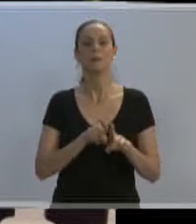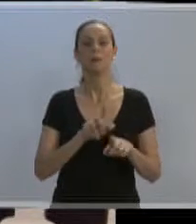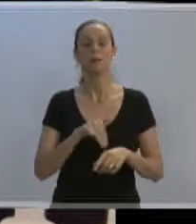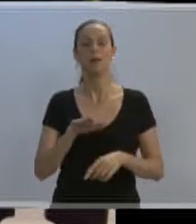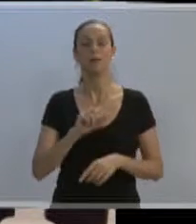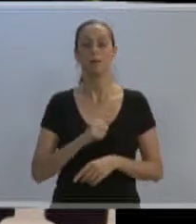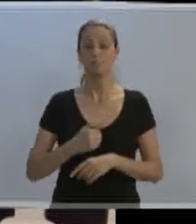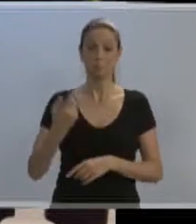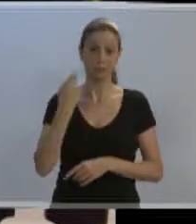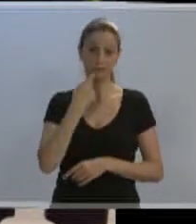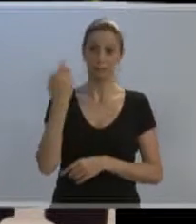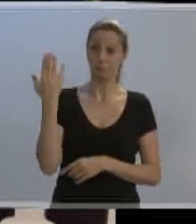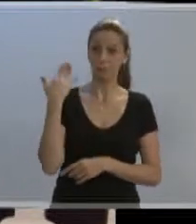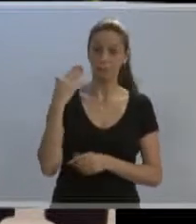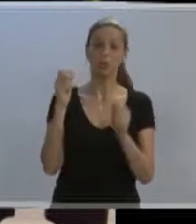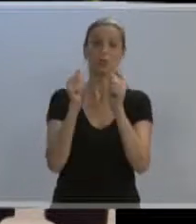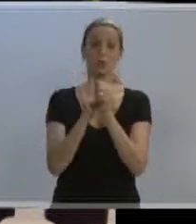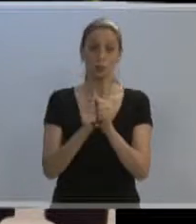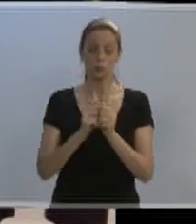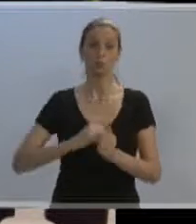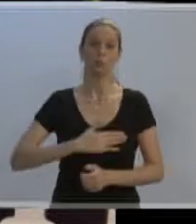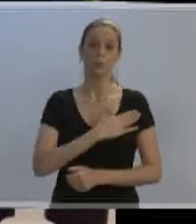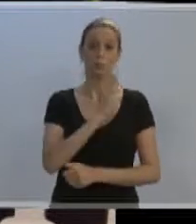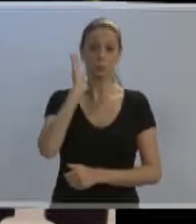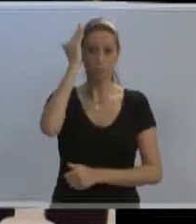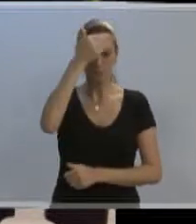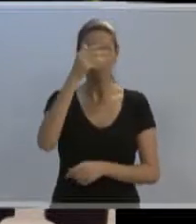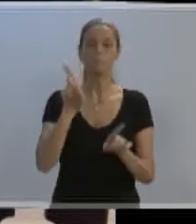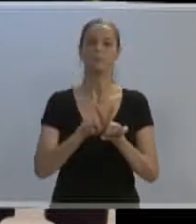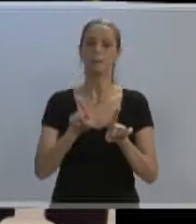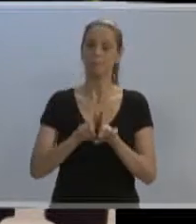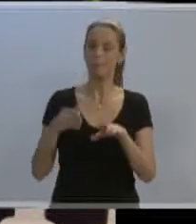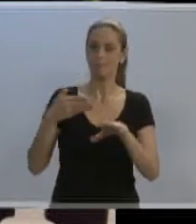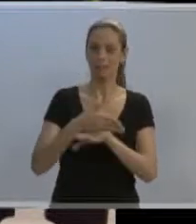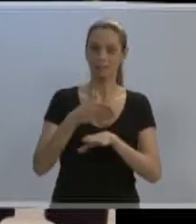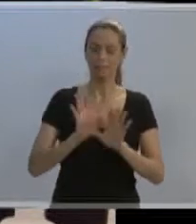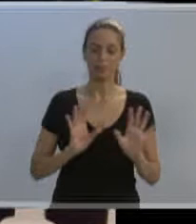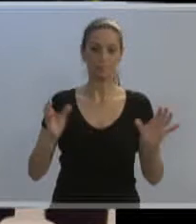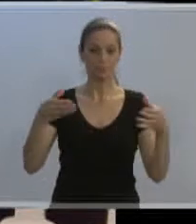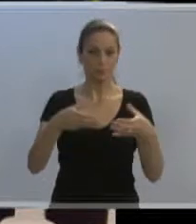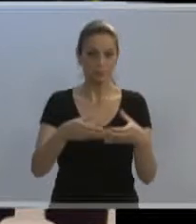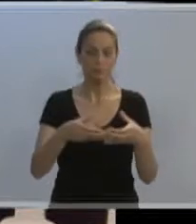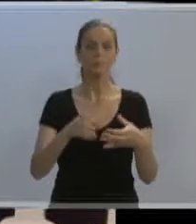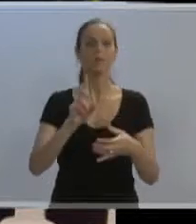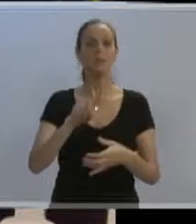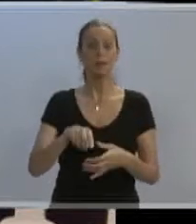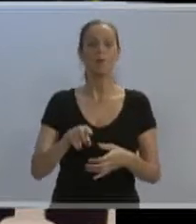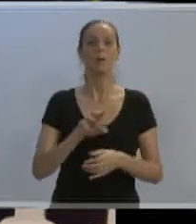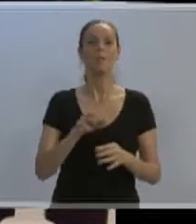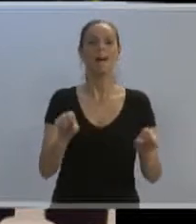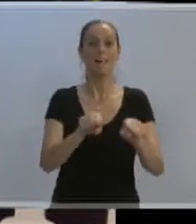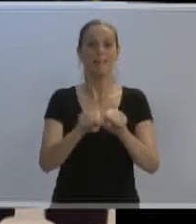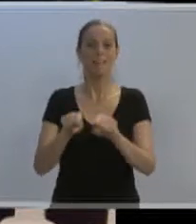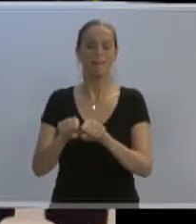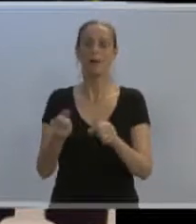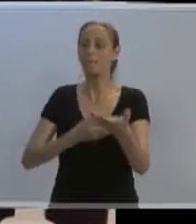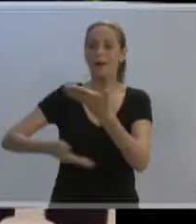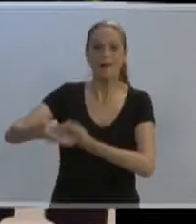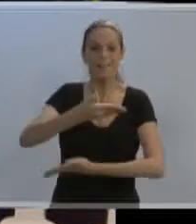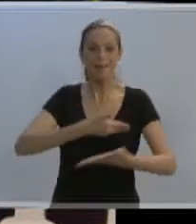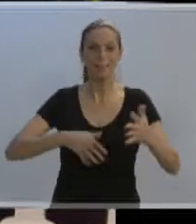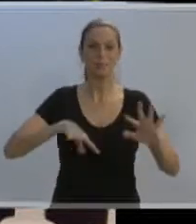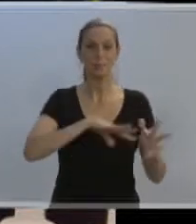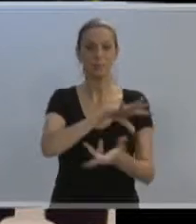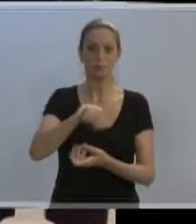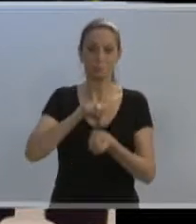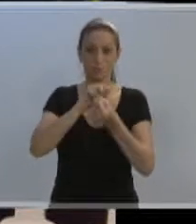na sexta-feira, com o Mário e com o prefeito Napoleão, que também fazem parte da RAPS, que é a Rede de Ação de Políticas de Sustentabilidade, da